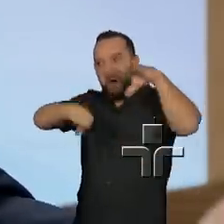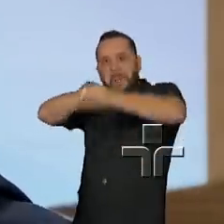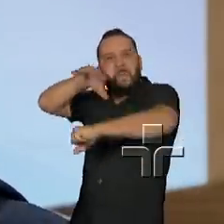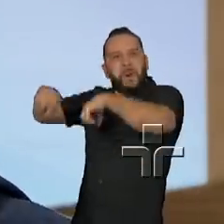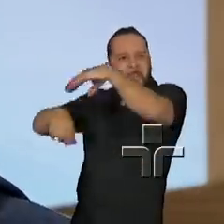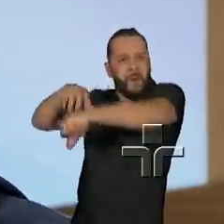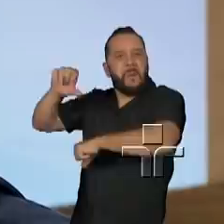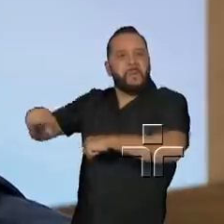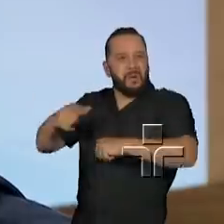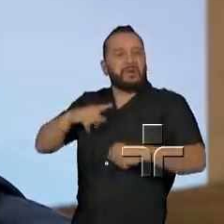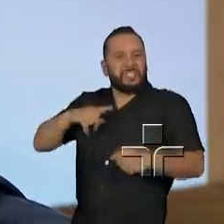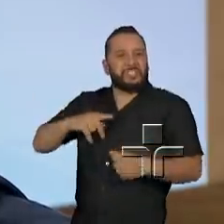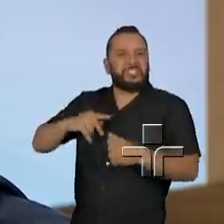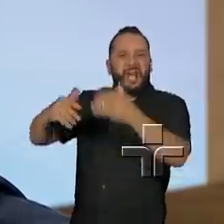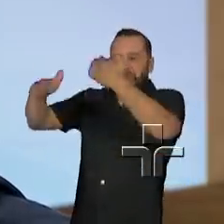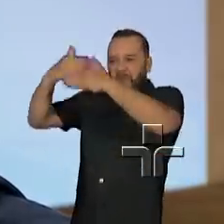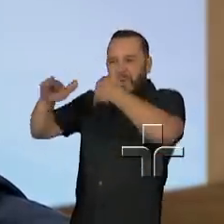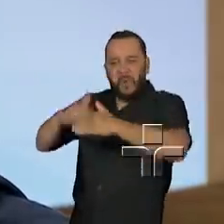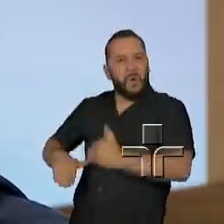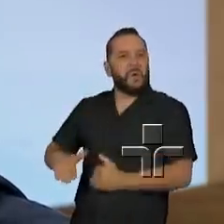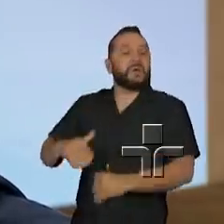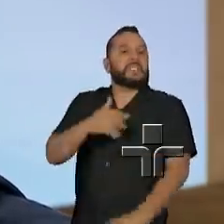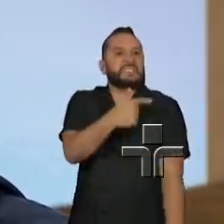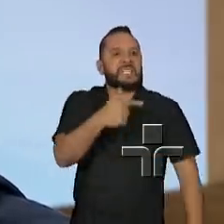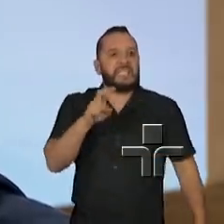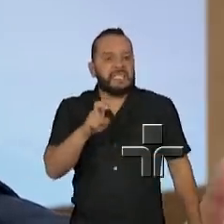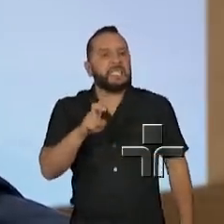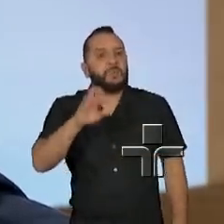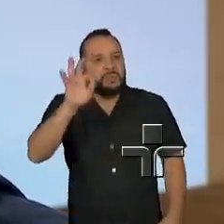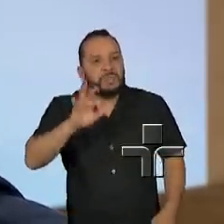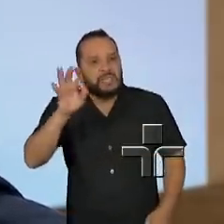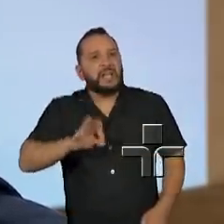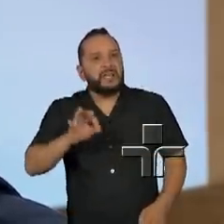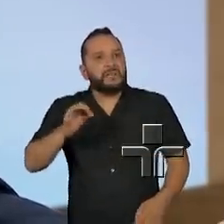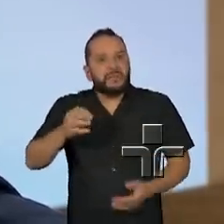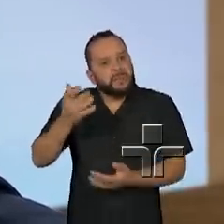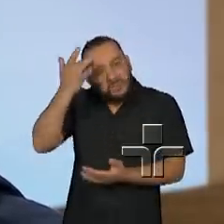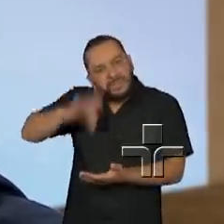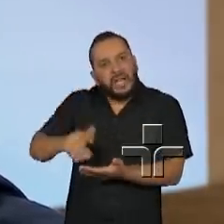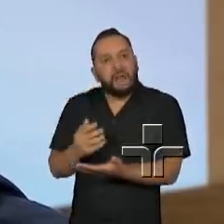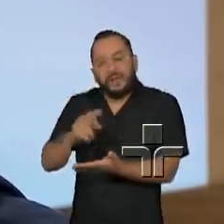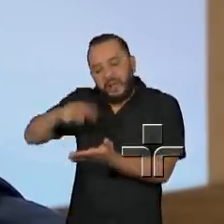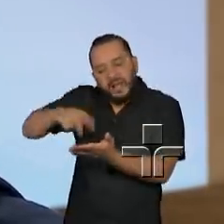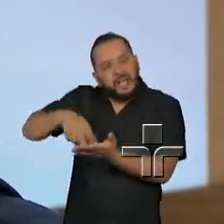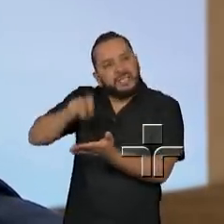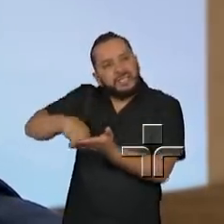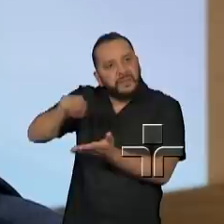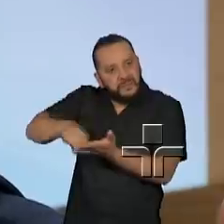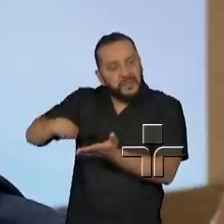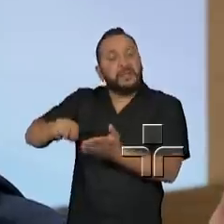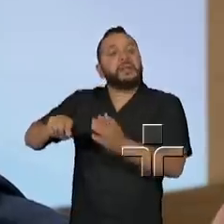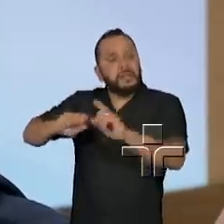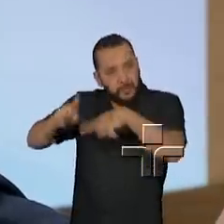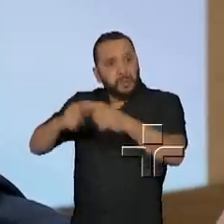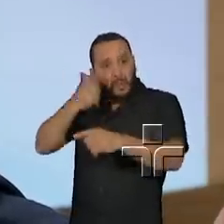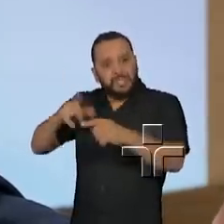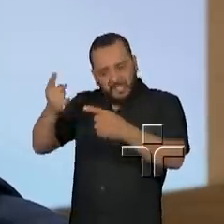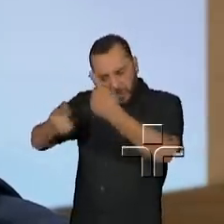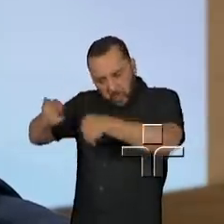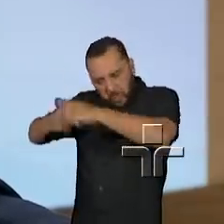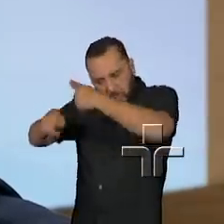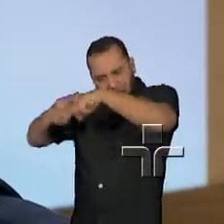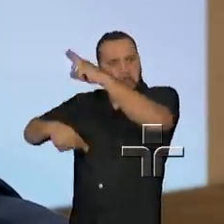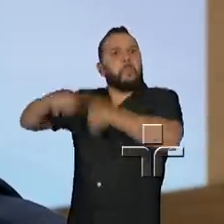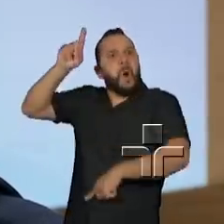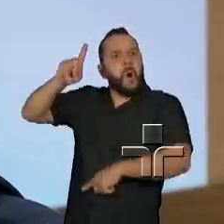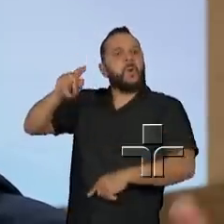e chegou a ter 75% de analfabetos no século XX e depois conseguiu se recuperar, a Coreia do Sul. A gente precisa fazer alguma coisa parecida, a gente